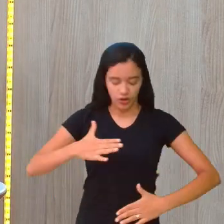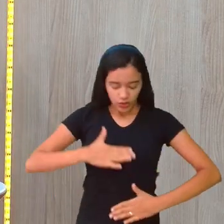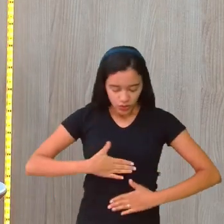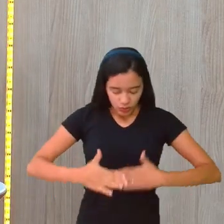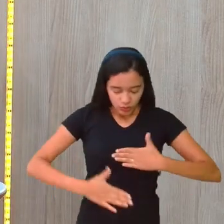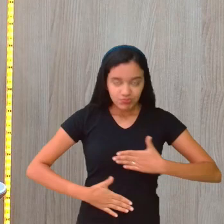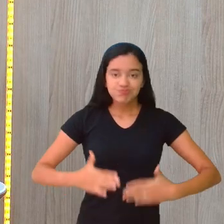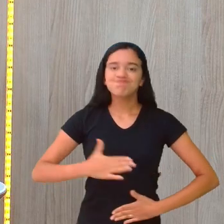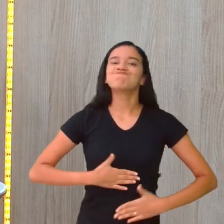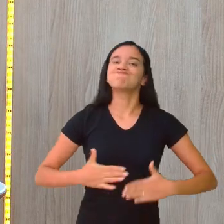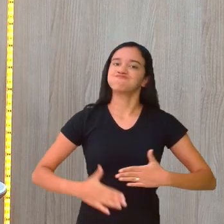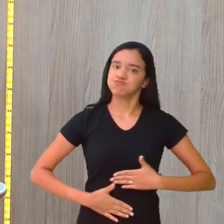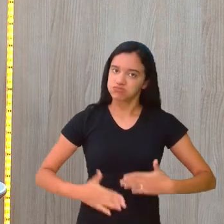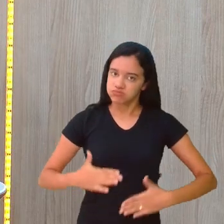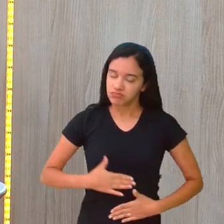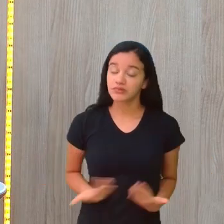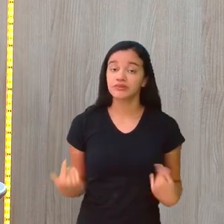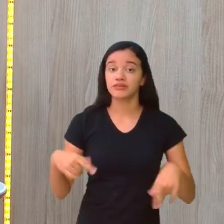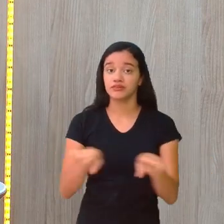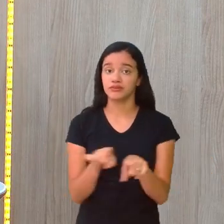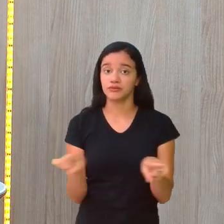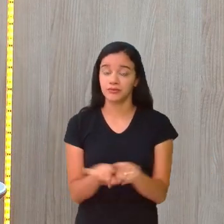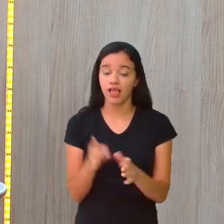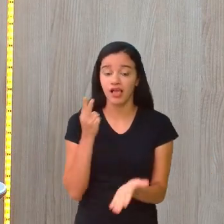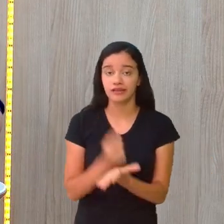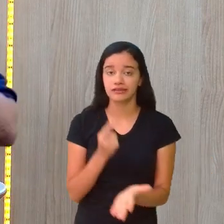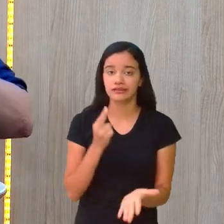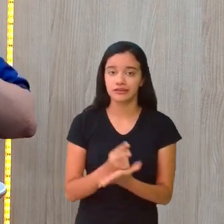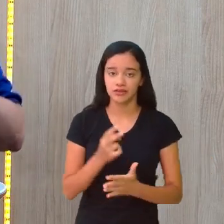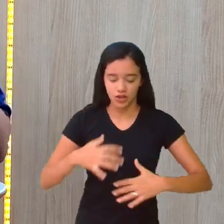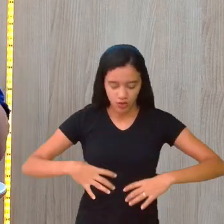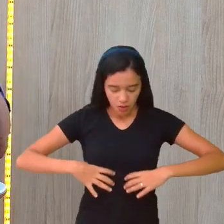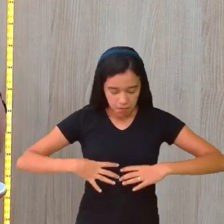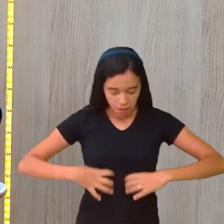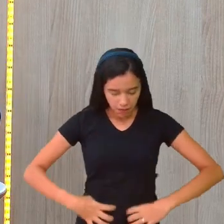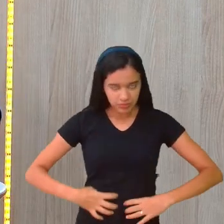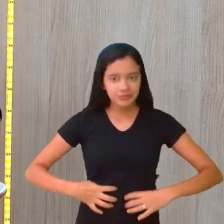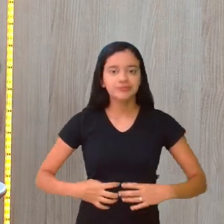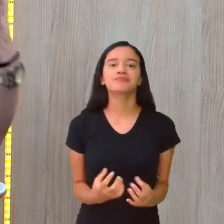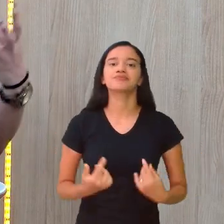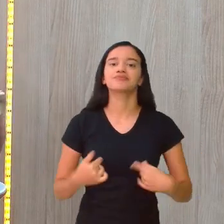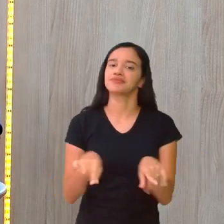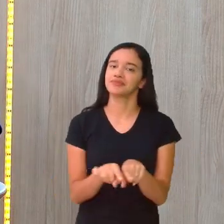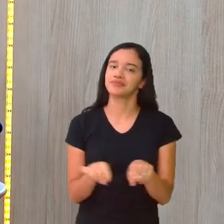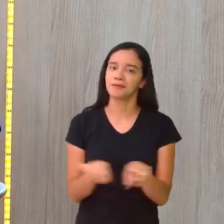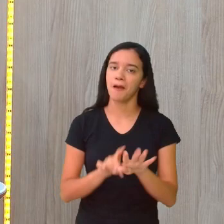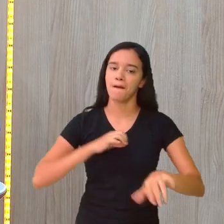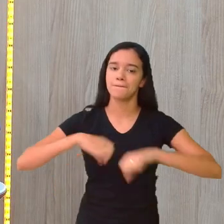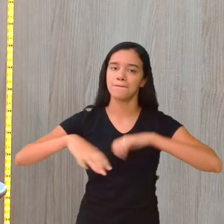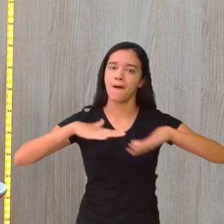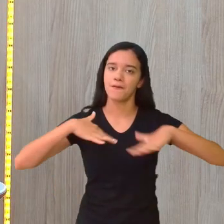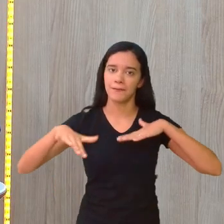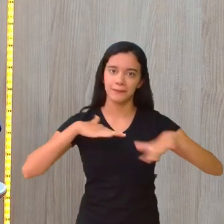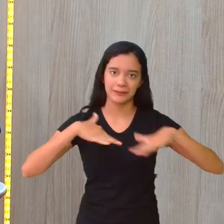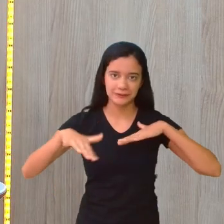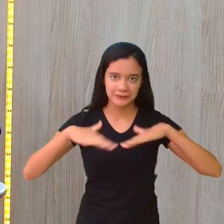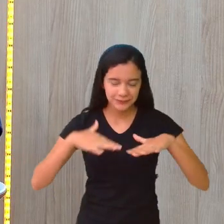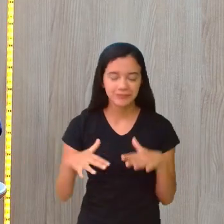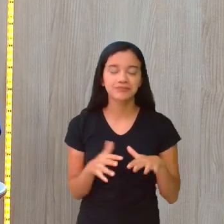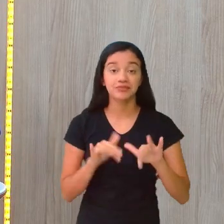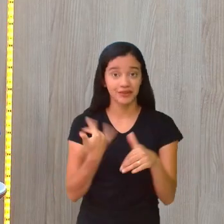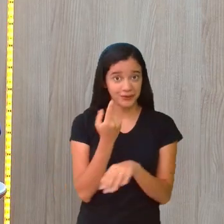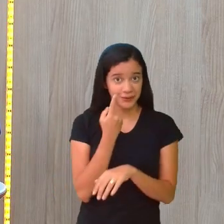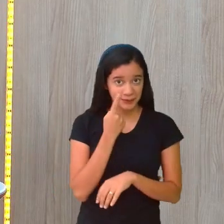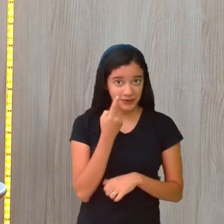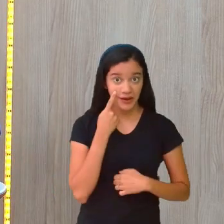deve trabalhar bastante. Ele tem que estar sempre travadinho para poder fazer determinados movimentos, né? Então,